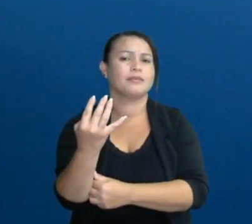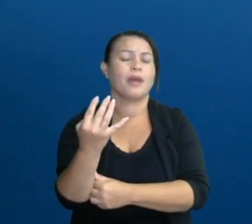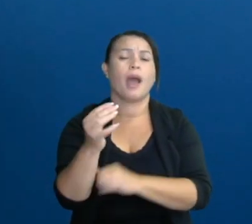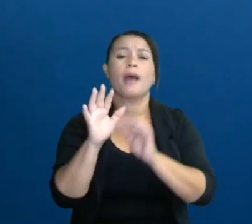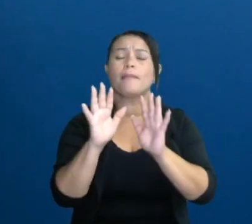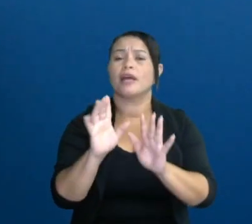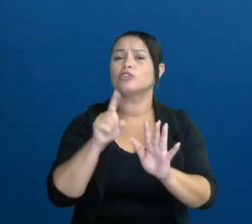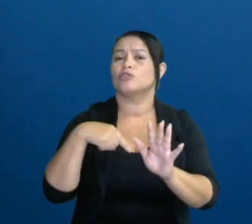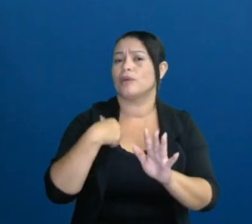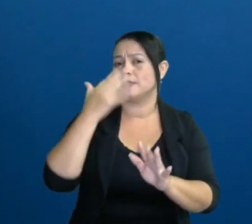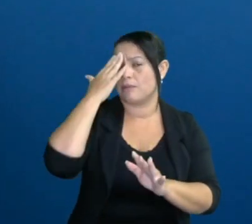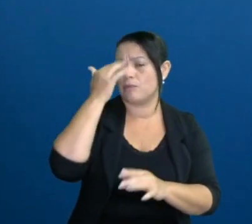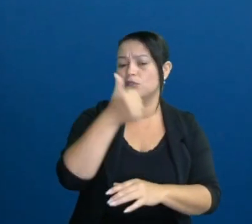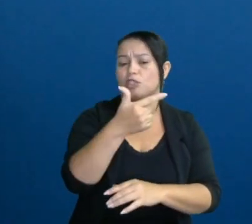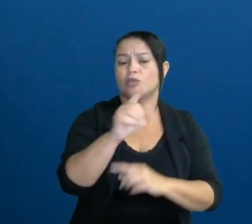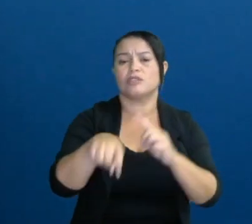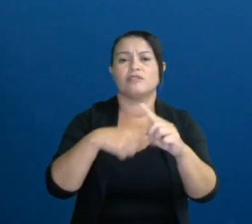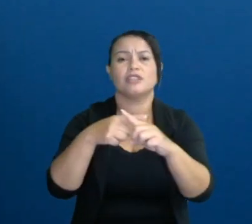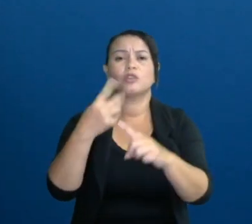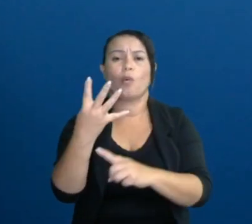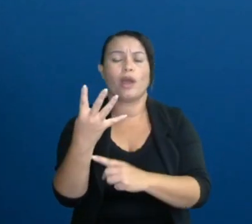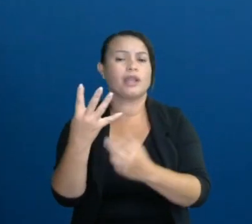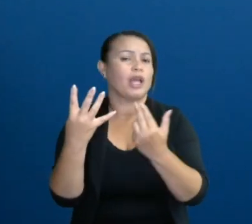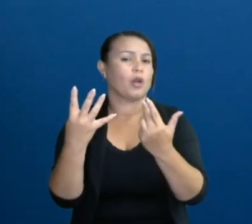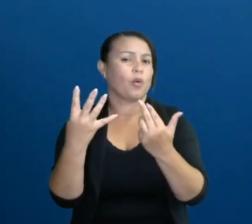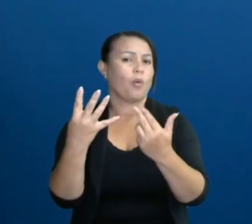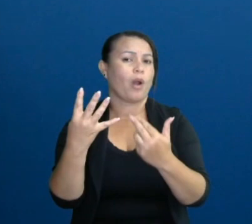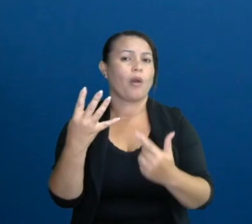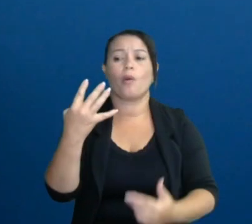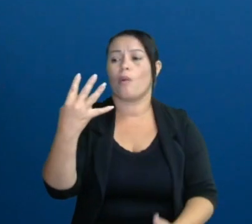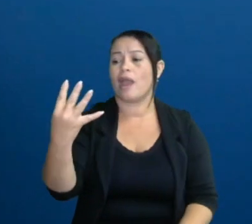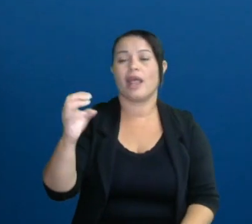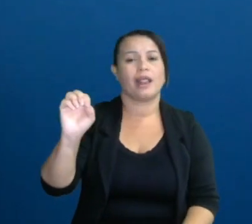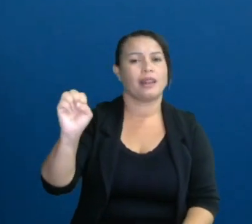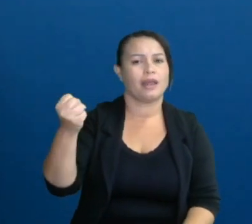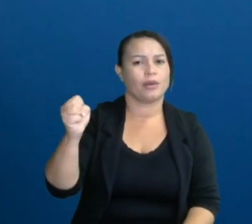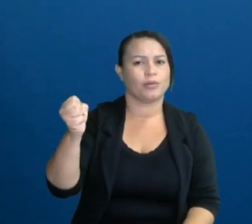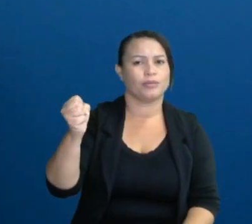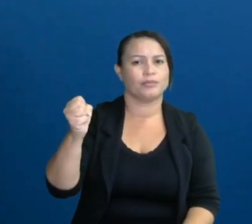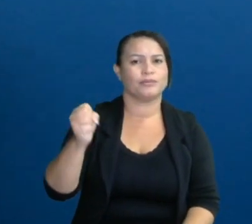Nós sabemos que 12 vezes 4 é igual a 48.